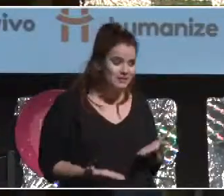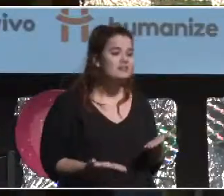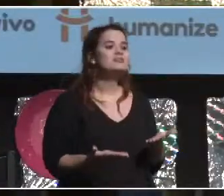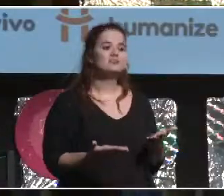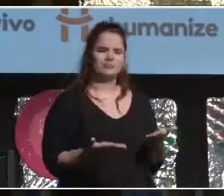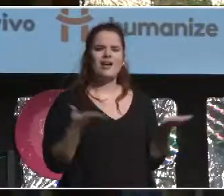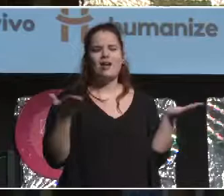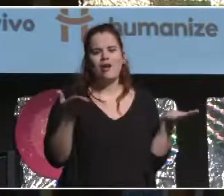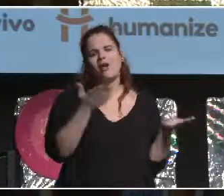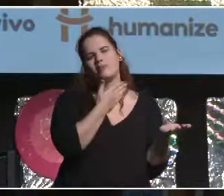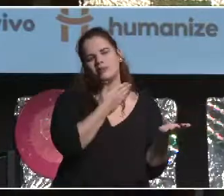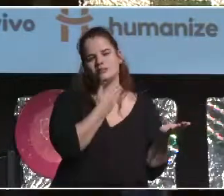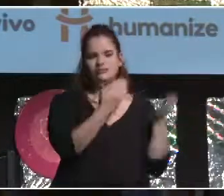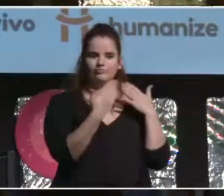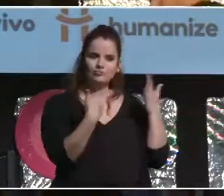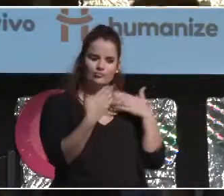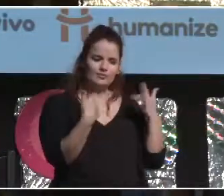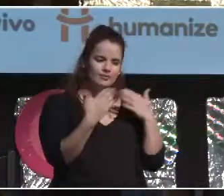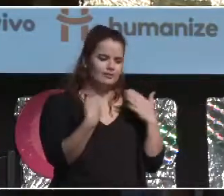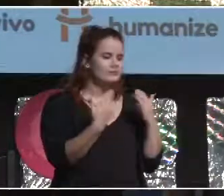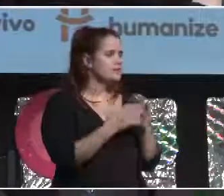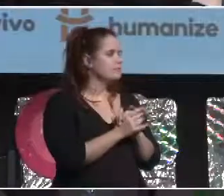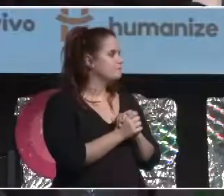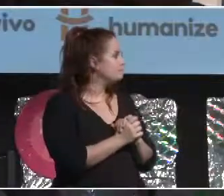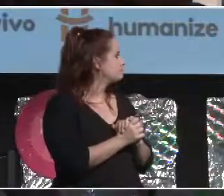nosso bate-papo aqui.